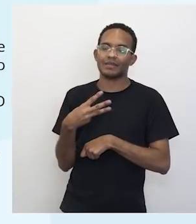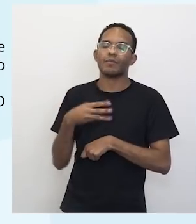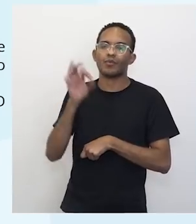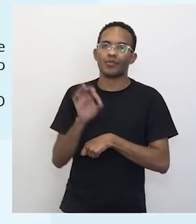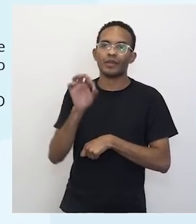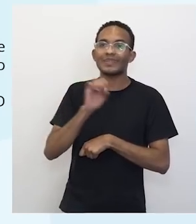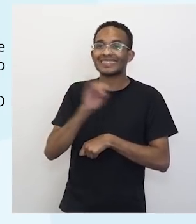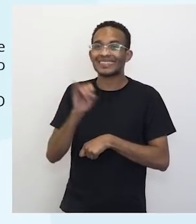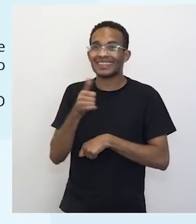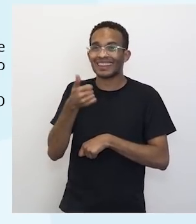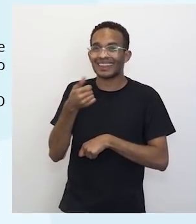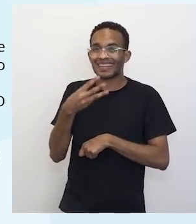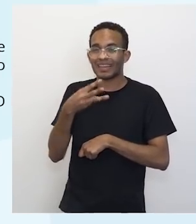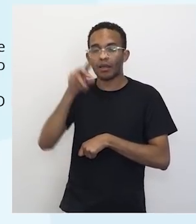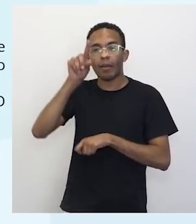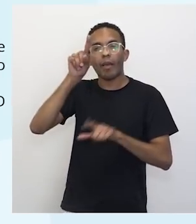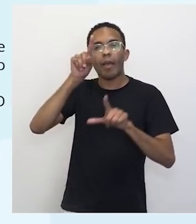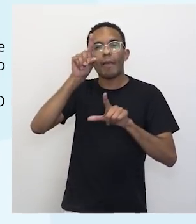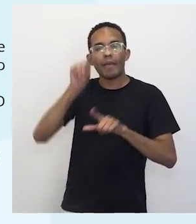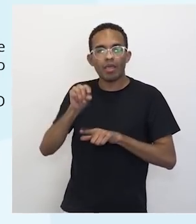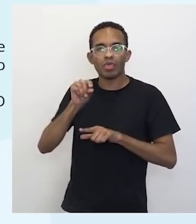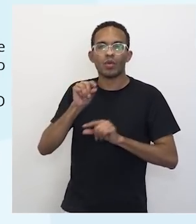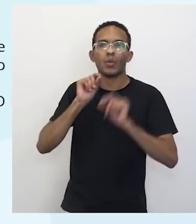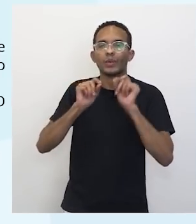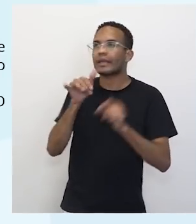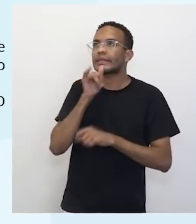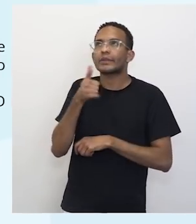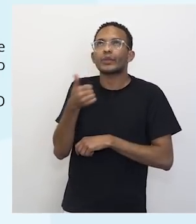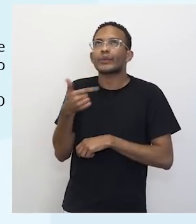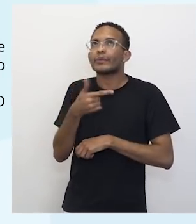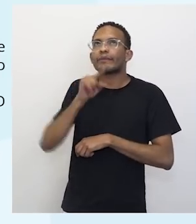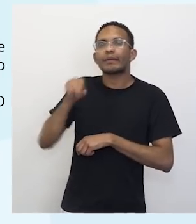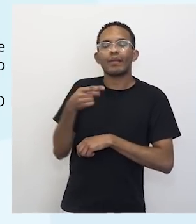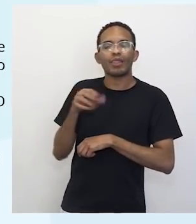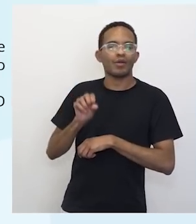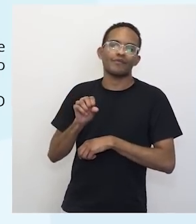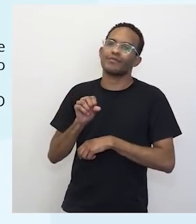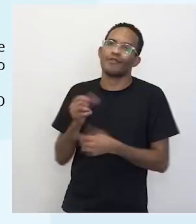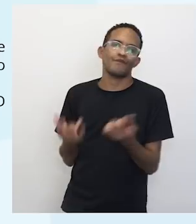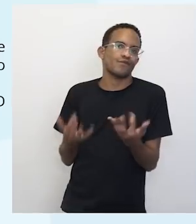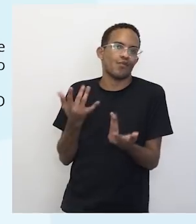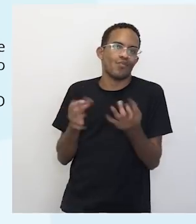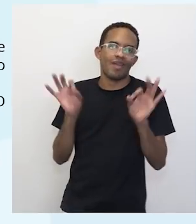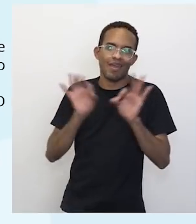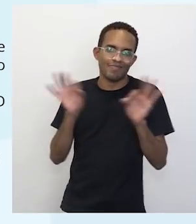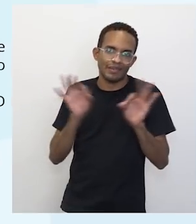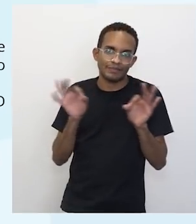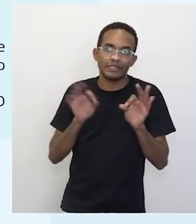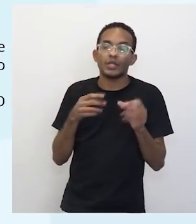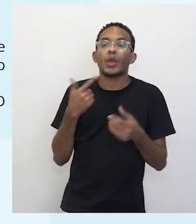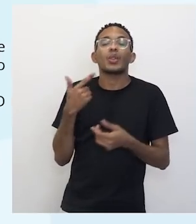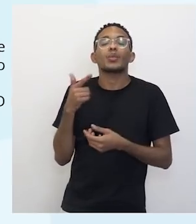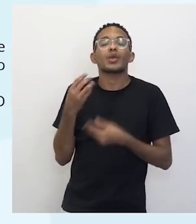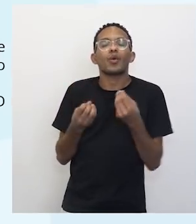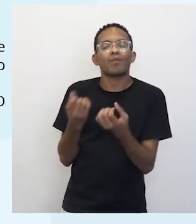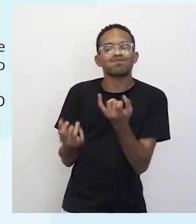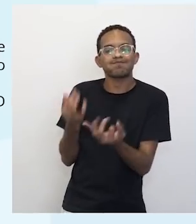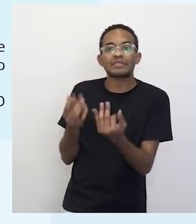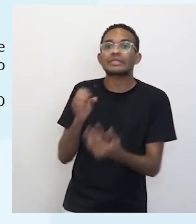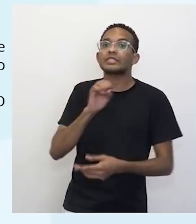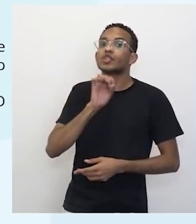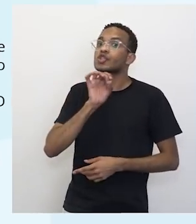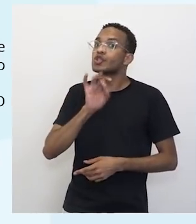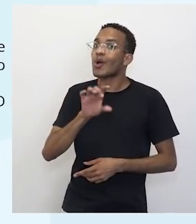tiver abaixo de 13%, se tiver 12,9%, não vai pegar fogo. Eu não vou ter combustão. Só vou